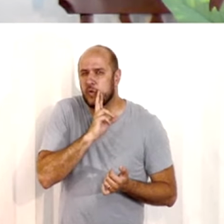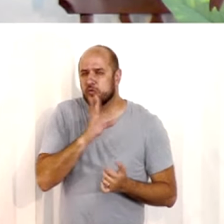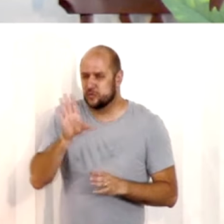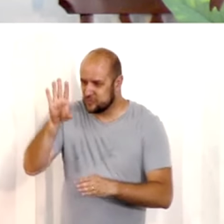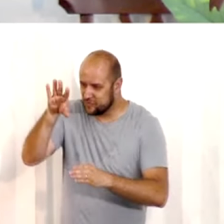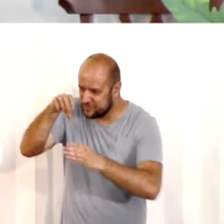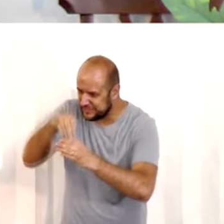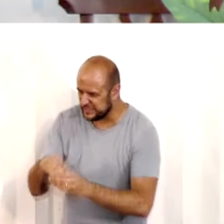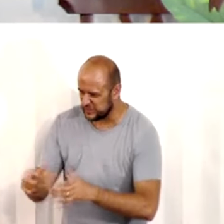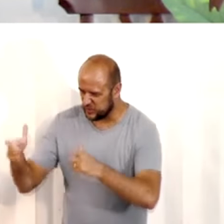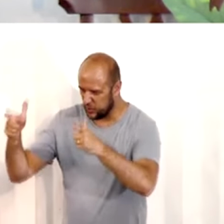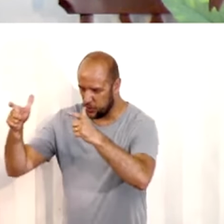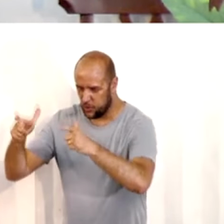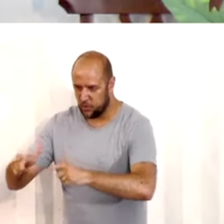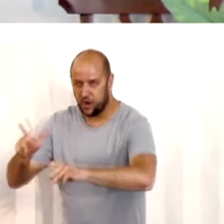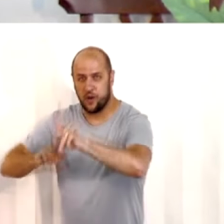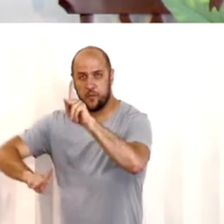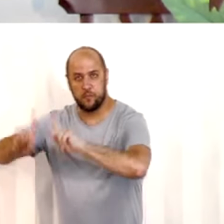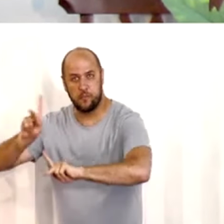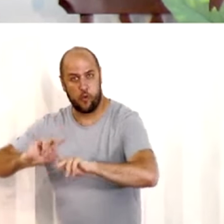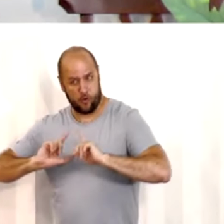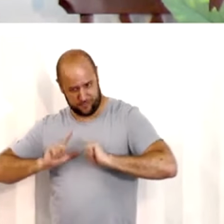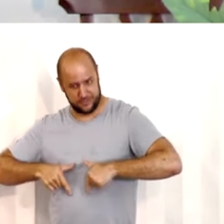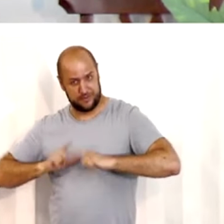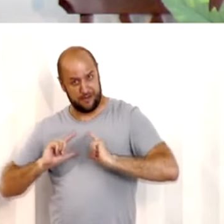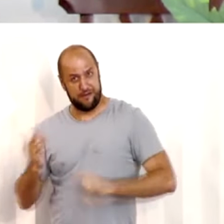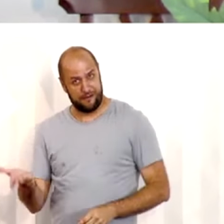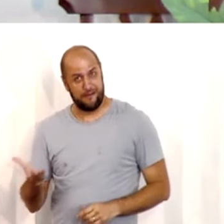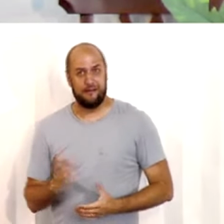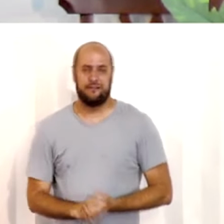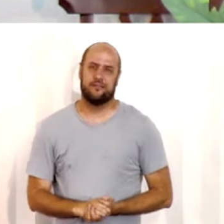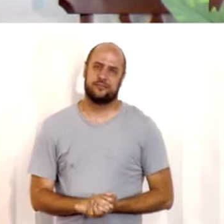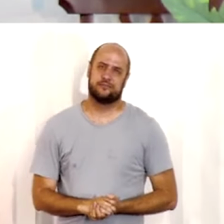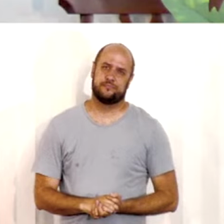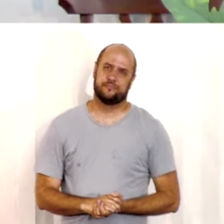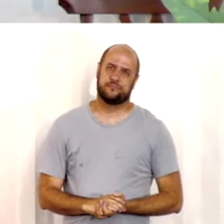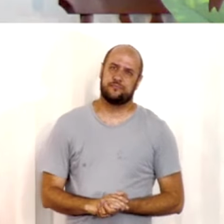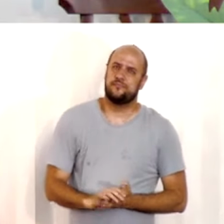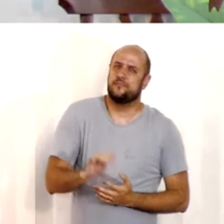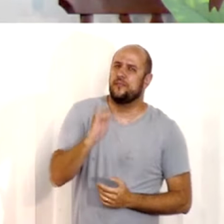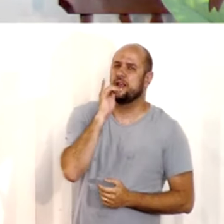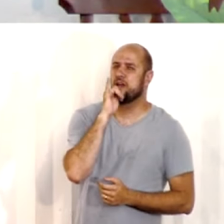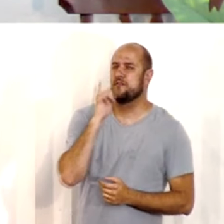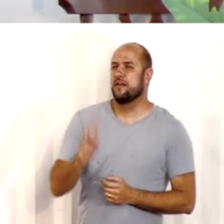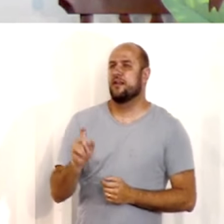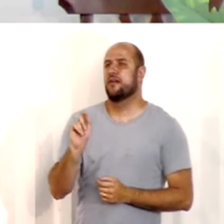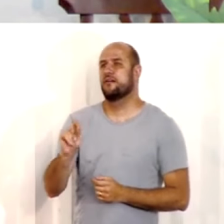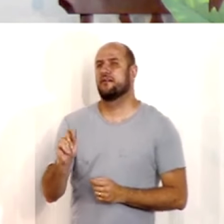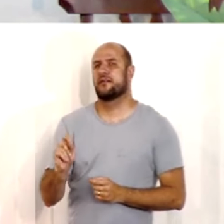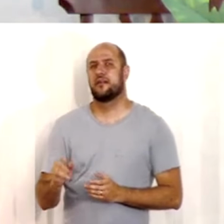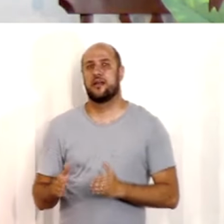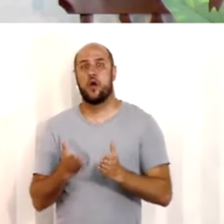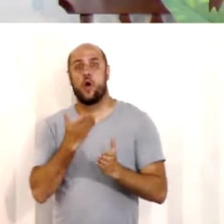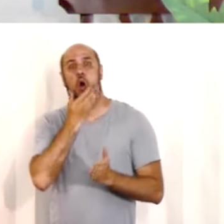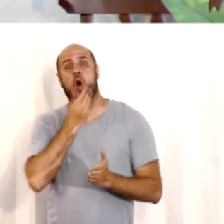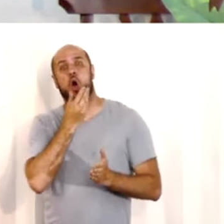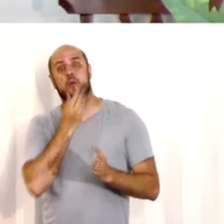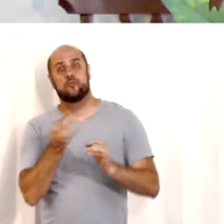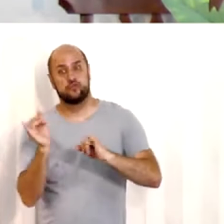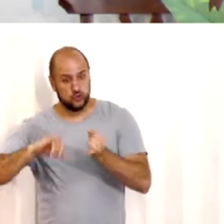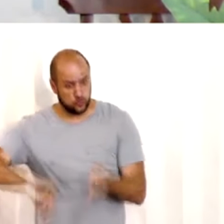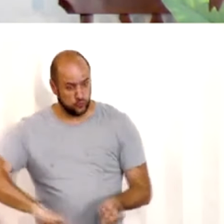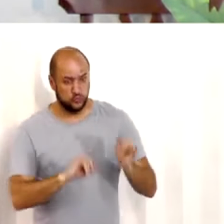terrenos do povo de Deus. O que dizer, meus irmãos, da caminhada de João Batista? A caminhada de